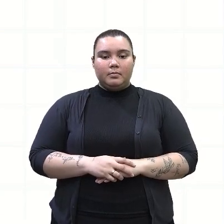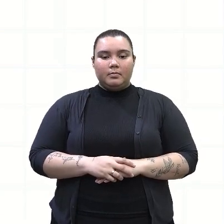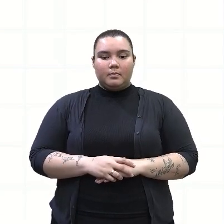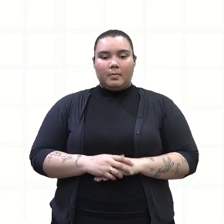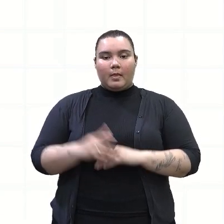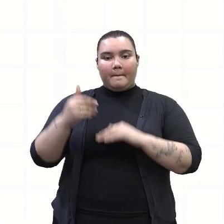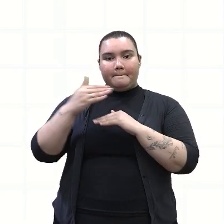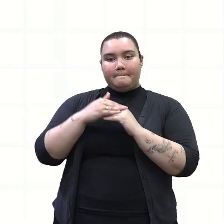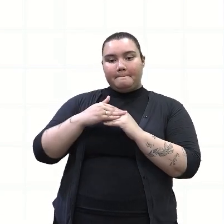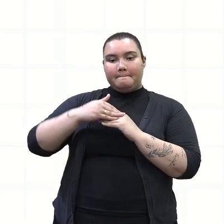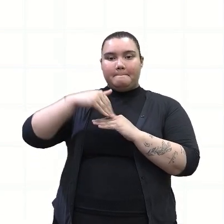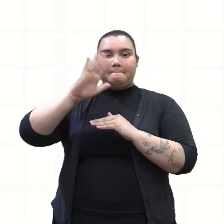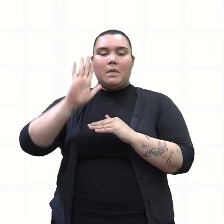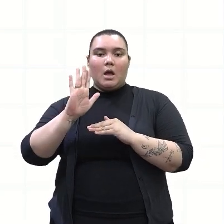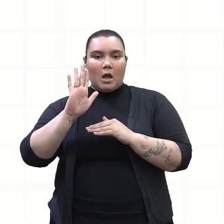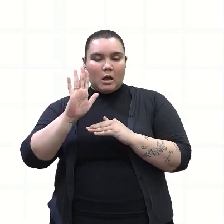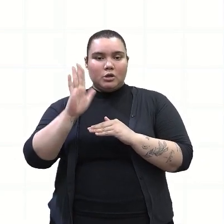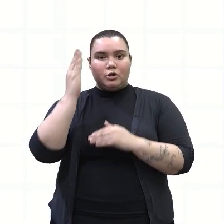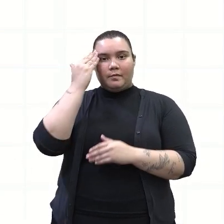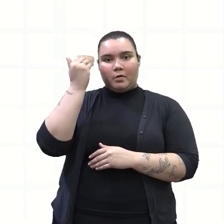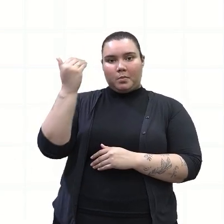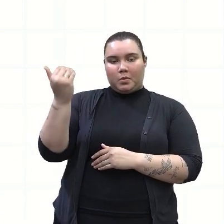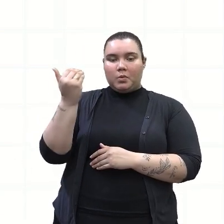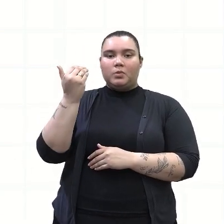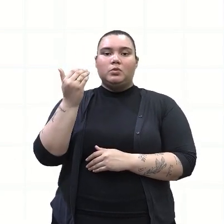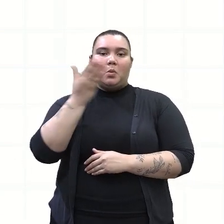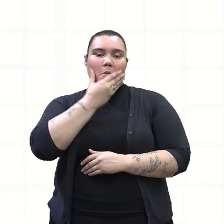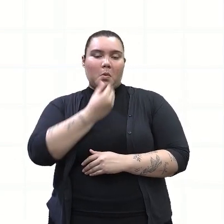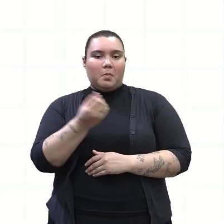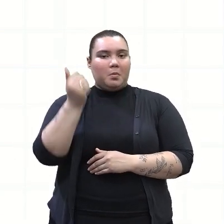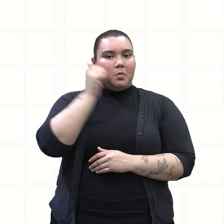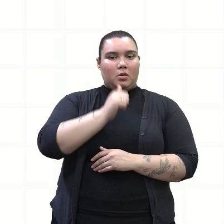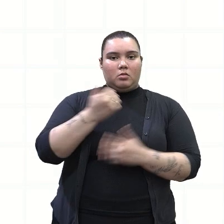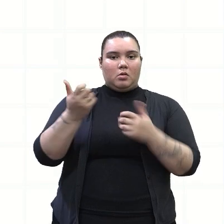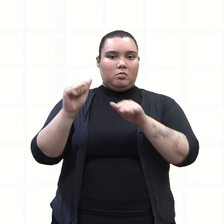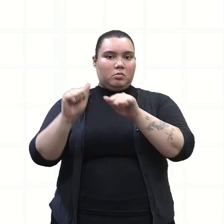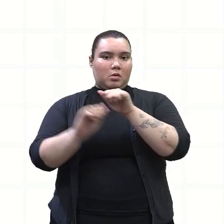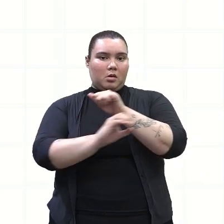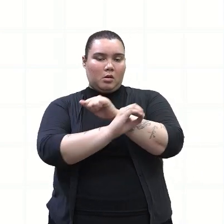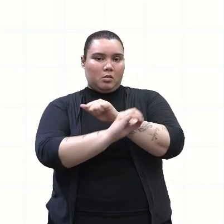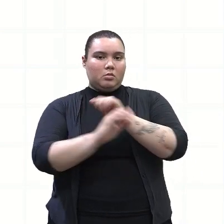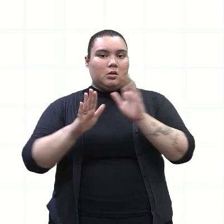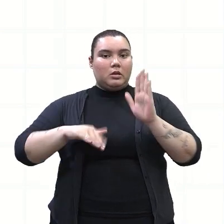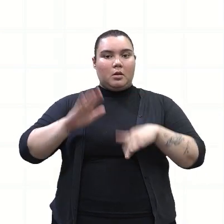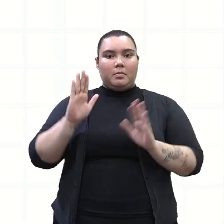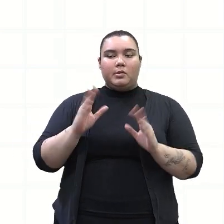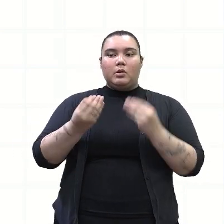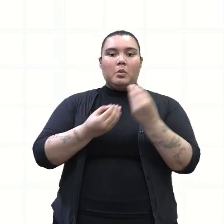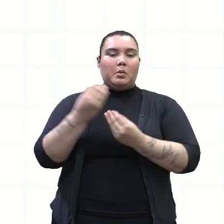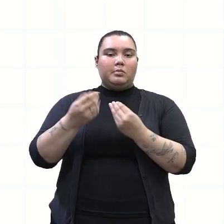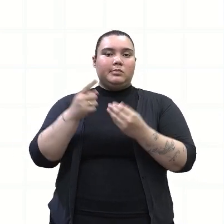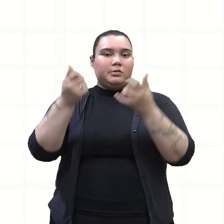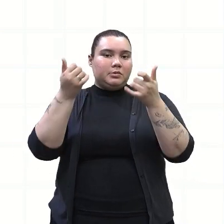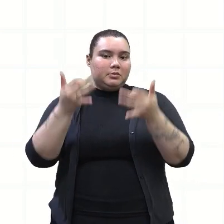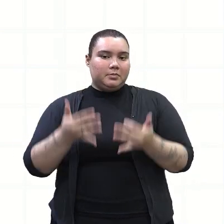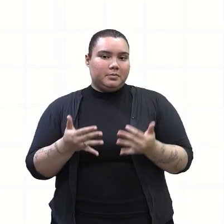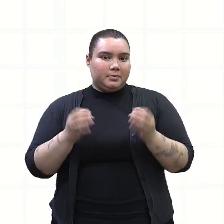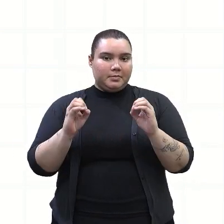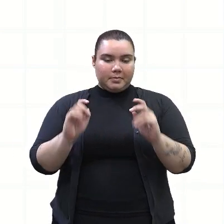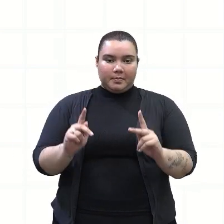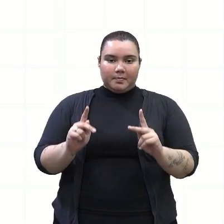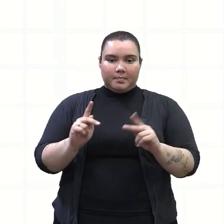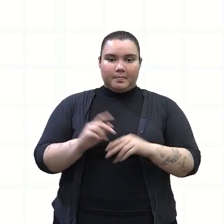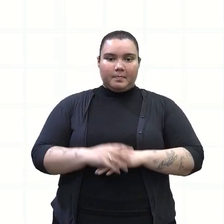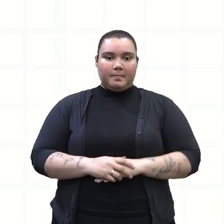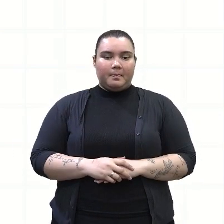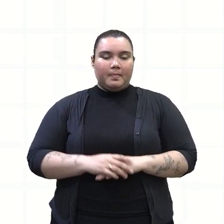O mais popular ou a mais popular, né? Depende de quem você quer falar, ok?